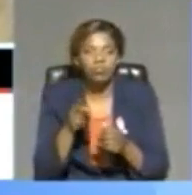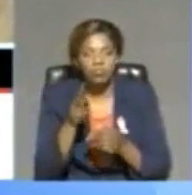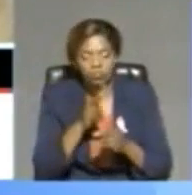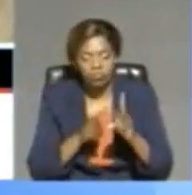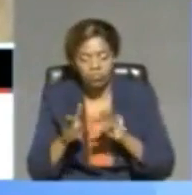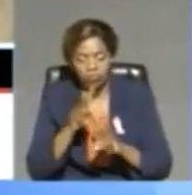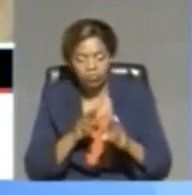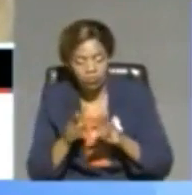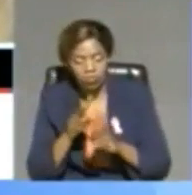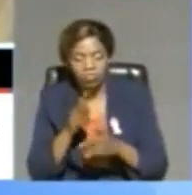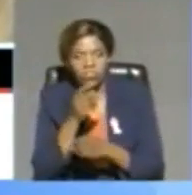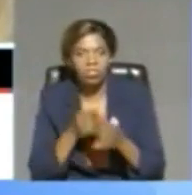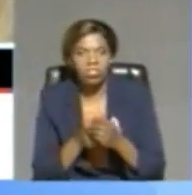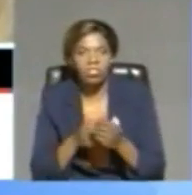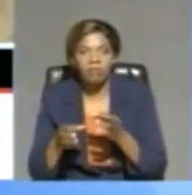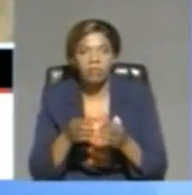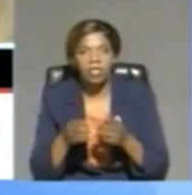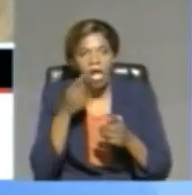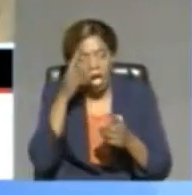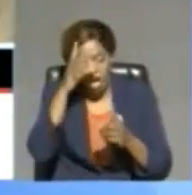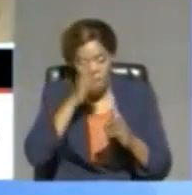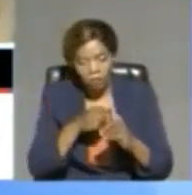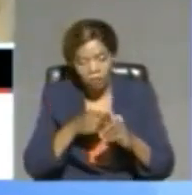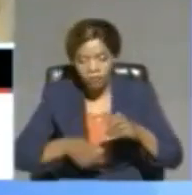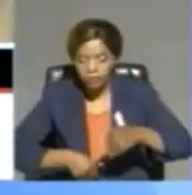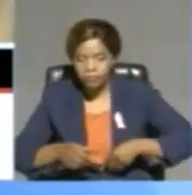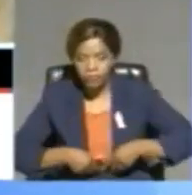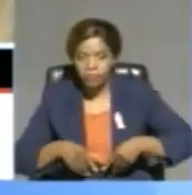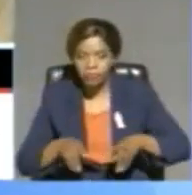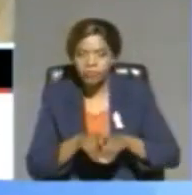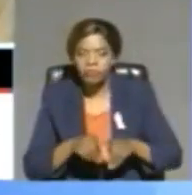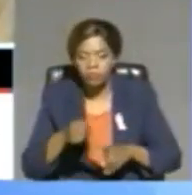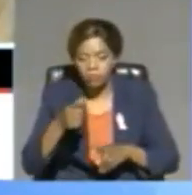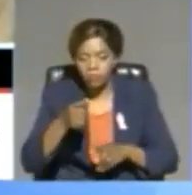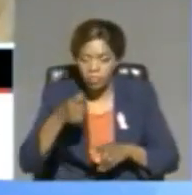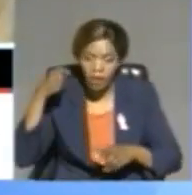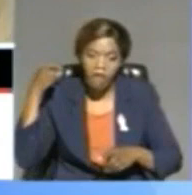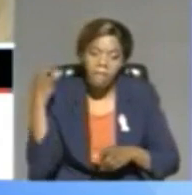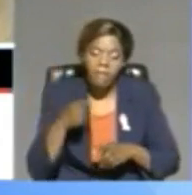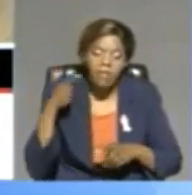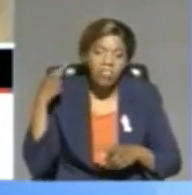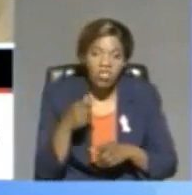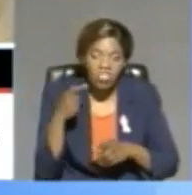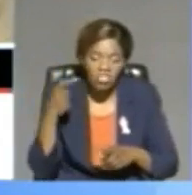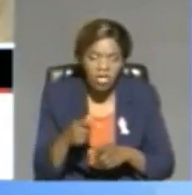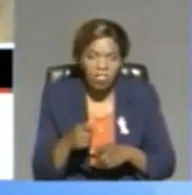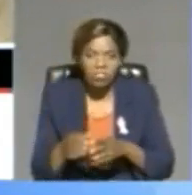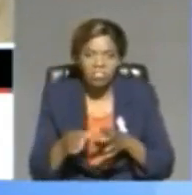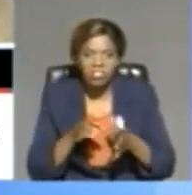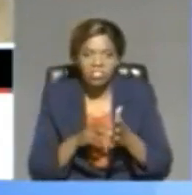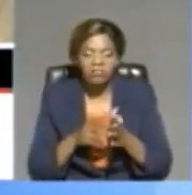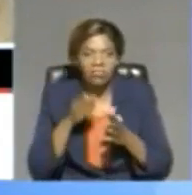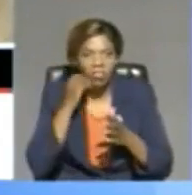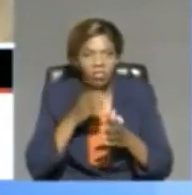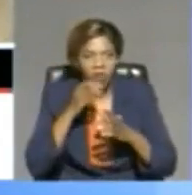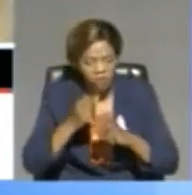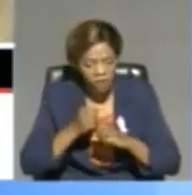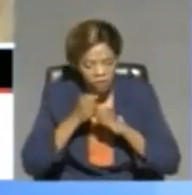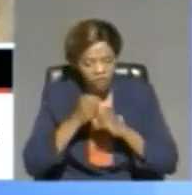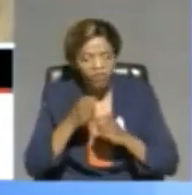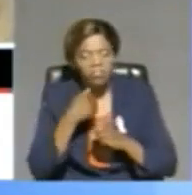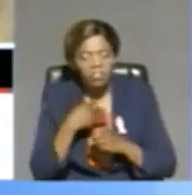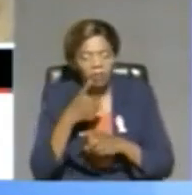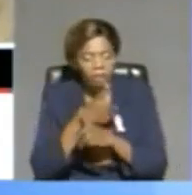um milionário, como você falou, e um jovem, eu acredito que ele terá fôlego para lutar